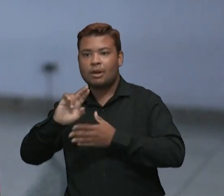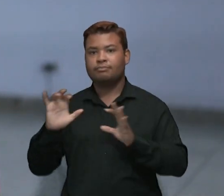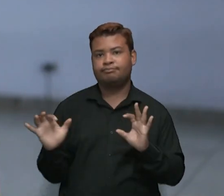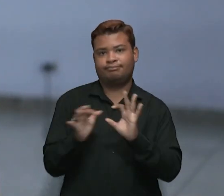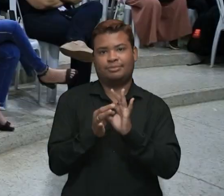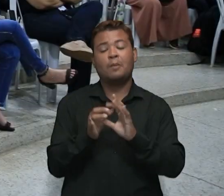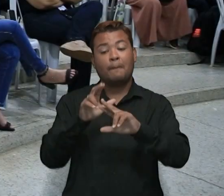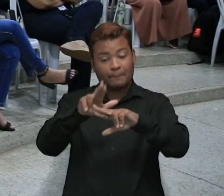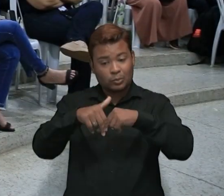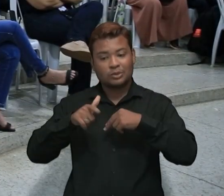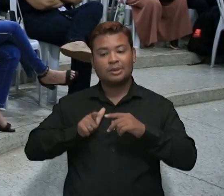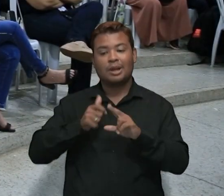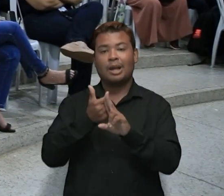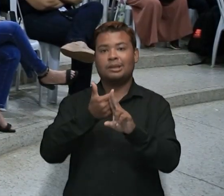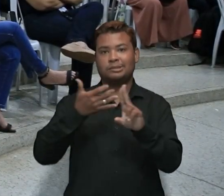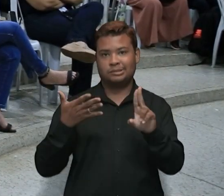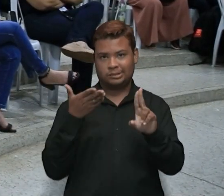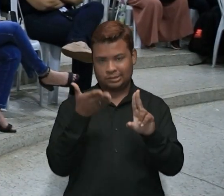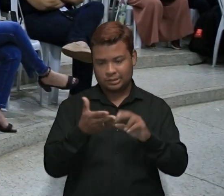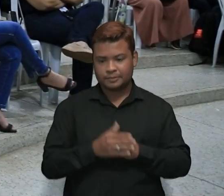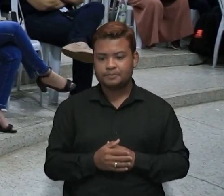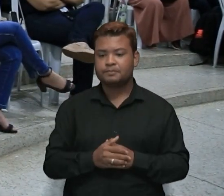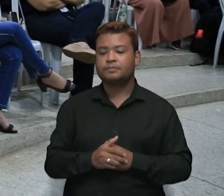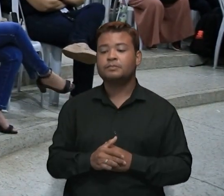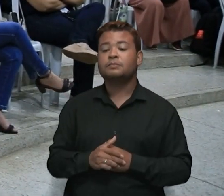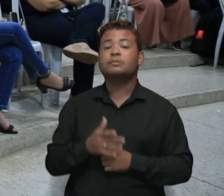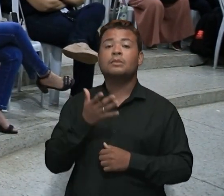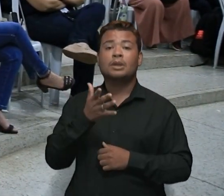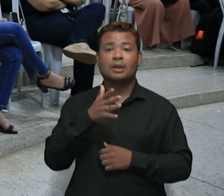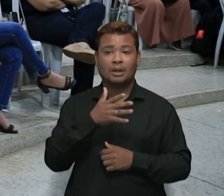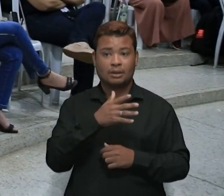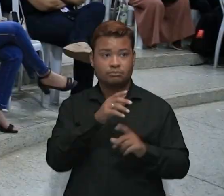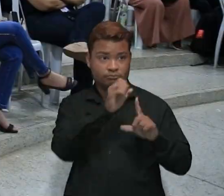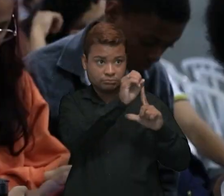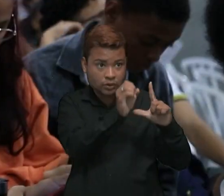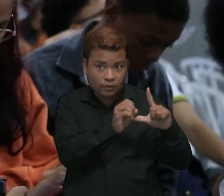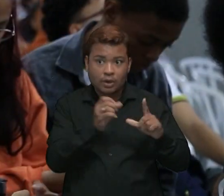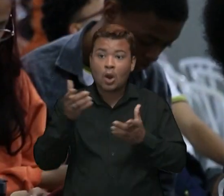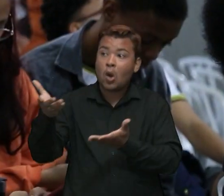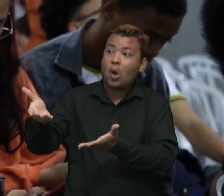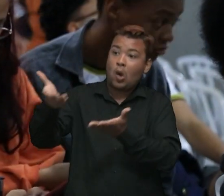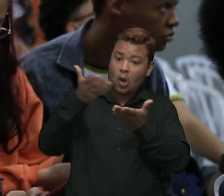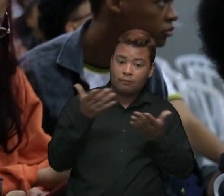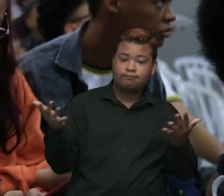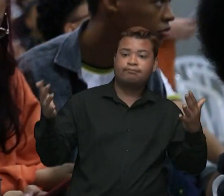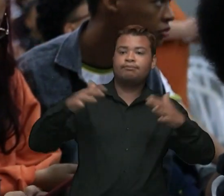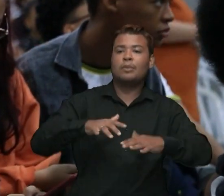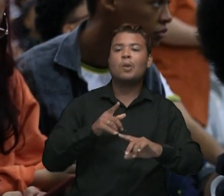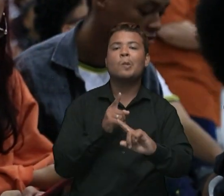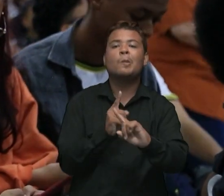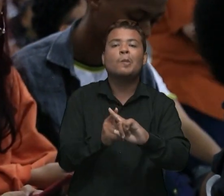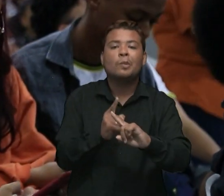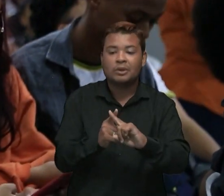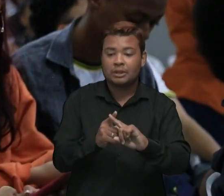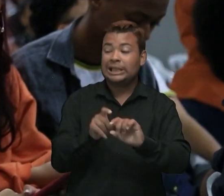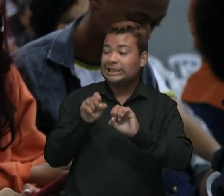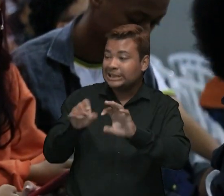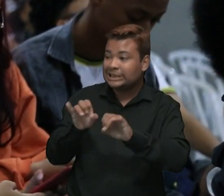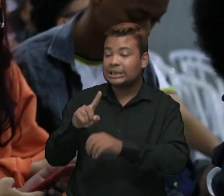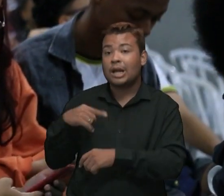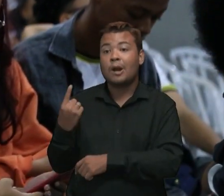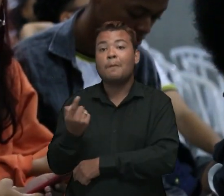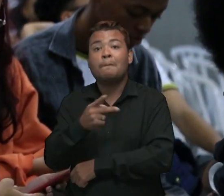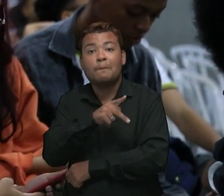proposta da extensão, né? O convite da Rede TV UFG é para qualificar, né, nós,